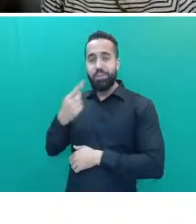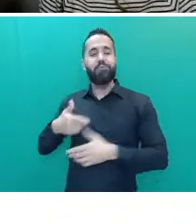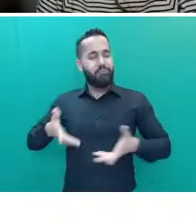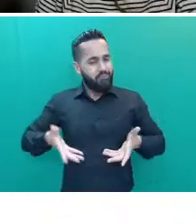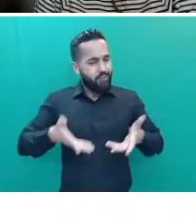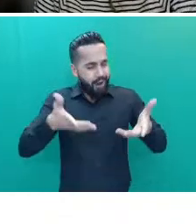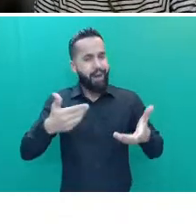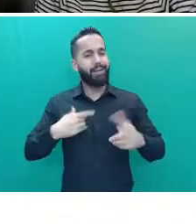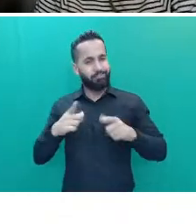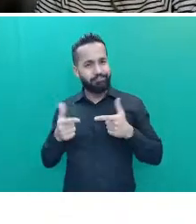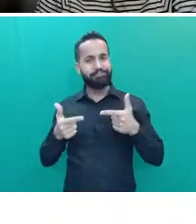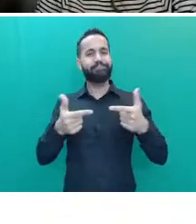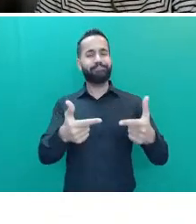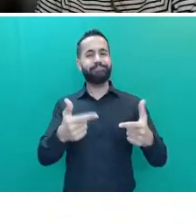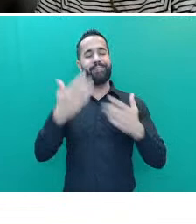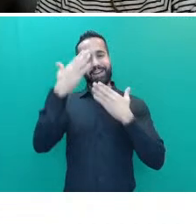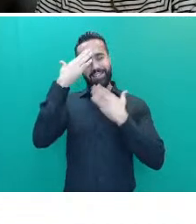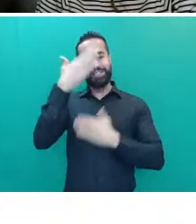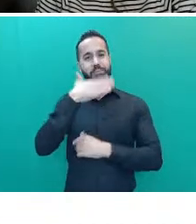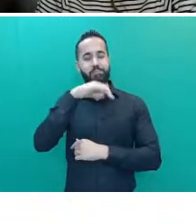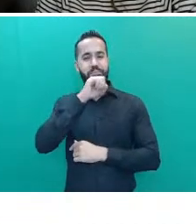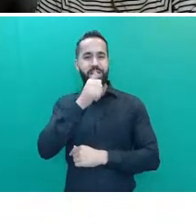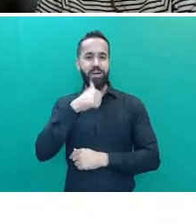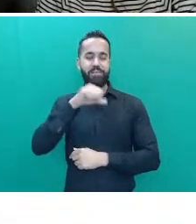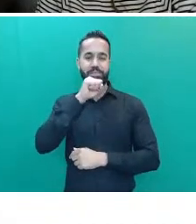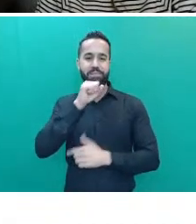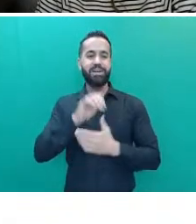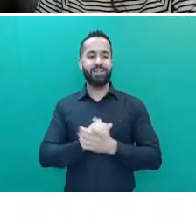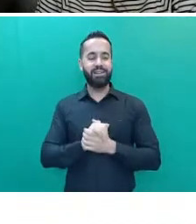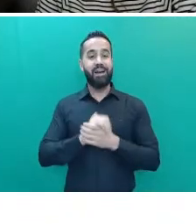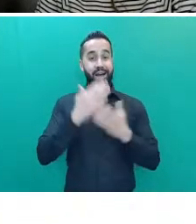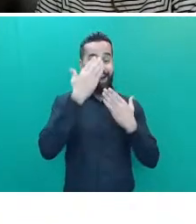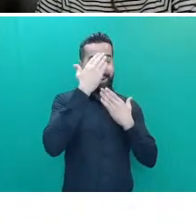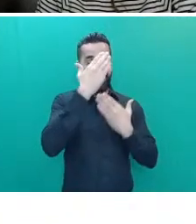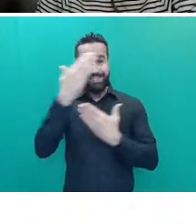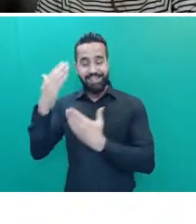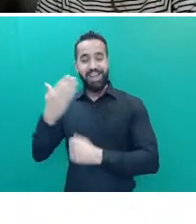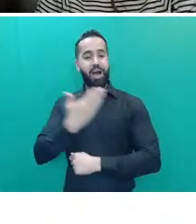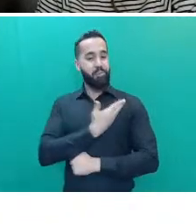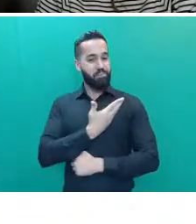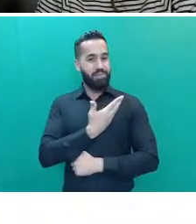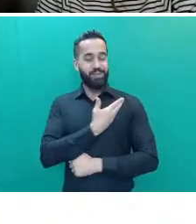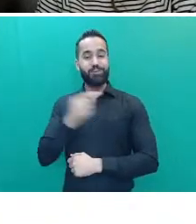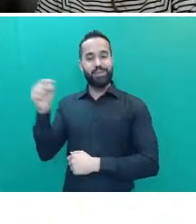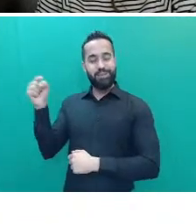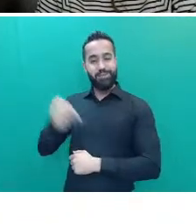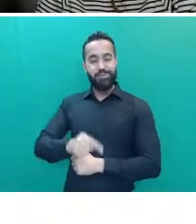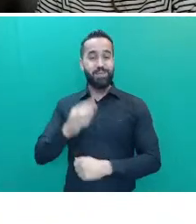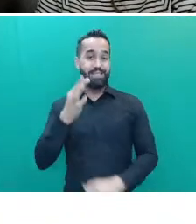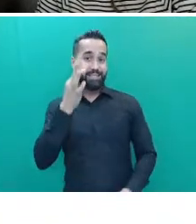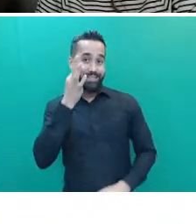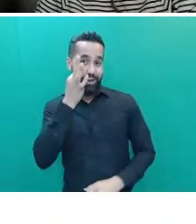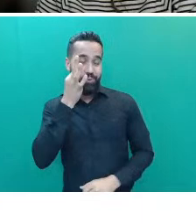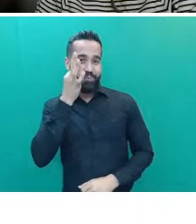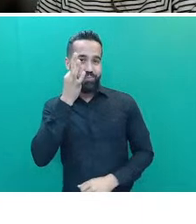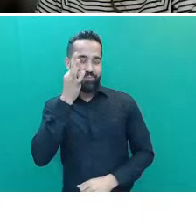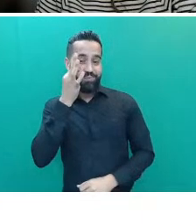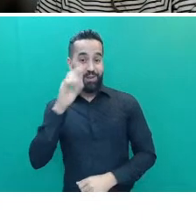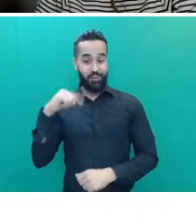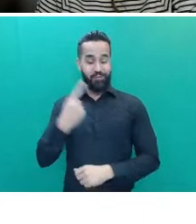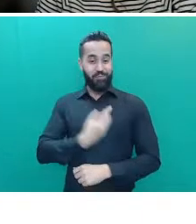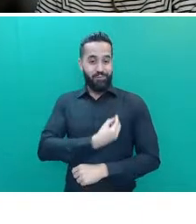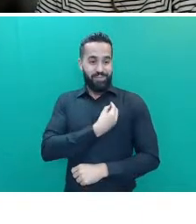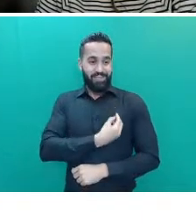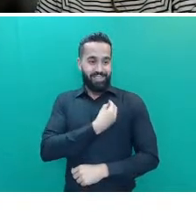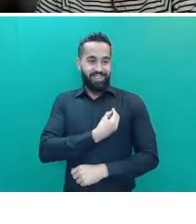pais, agradeço muito aos amigos que estão aqui, que a gente, só quem está aqui sabe, né?